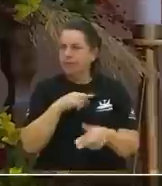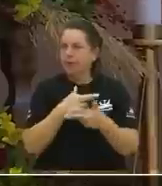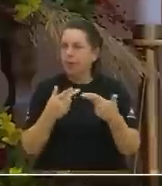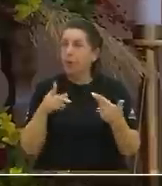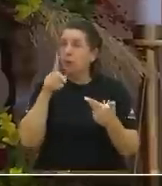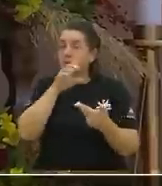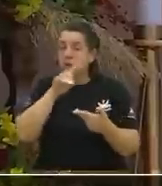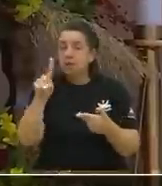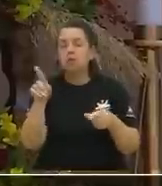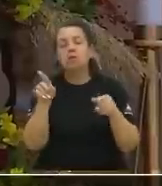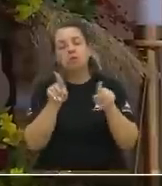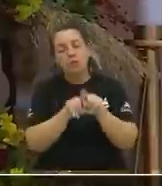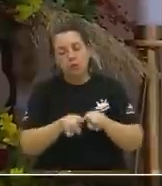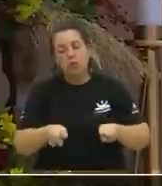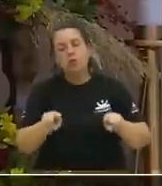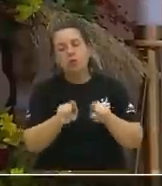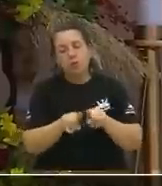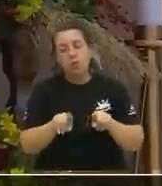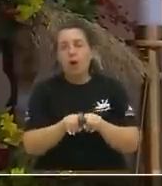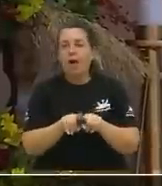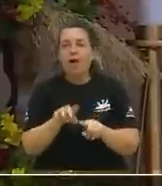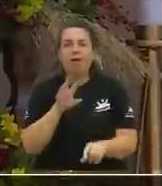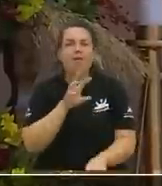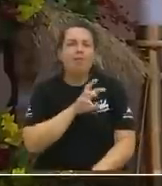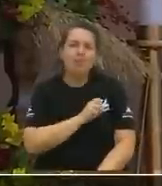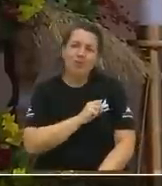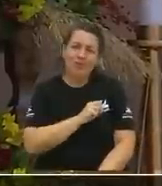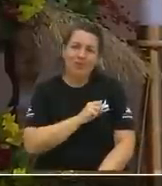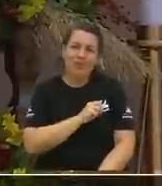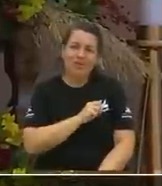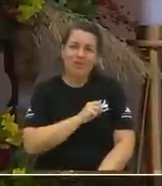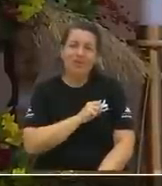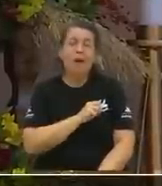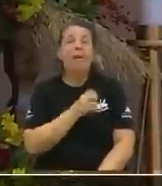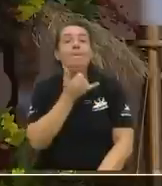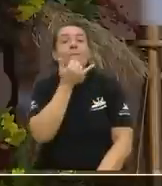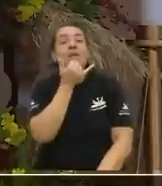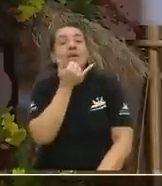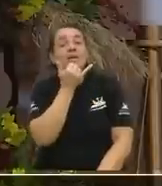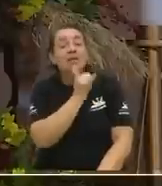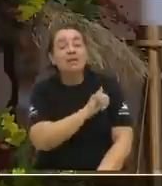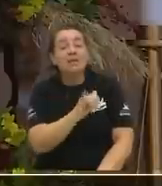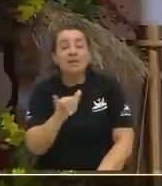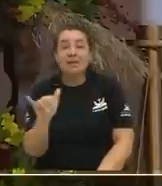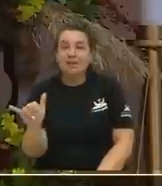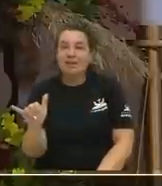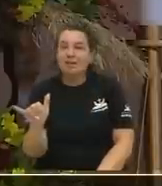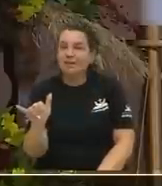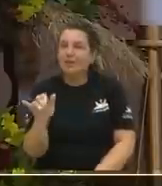se repete é amar, guardar, proteger as suas ovelhas.